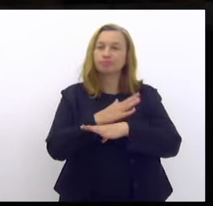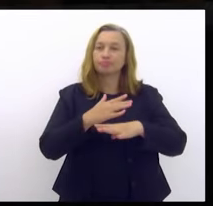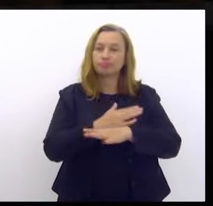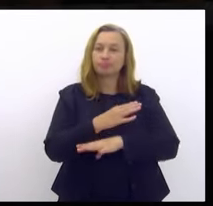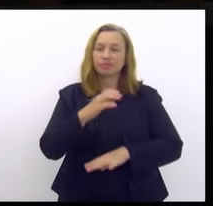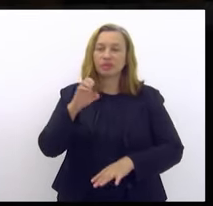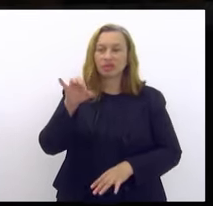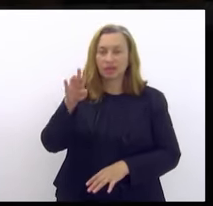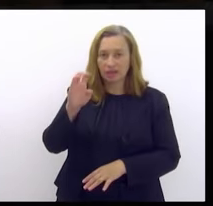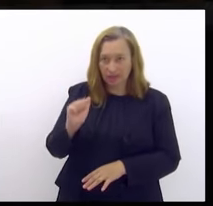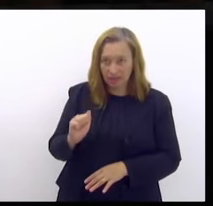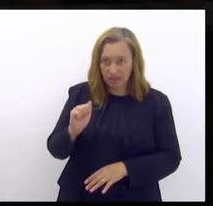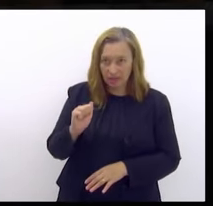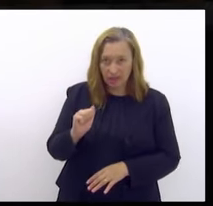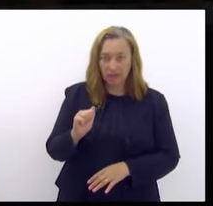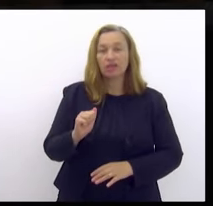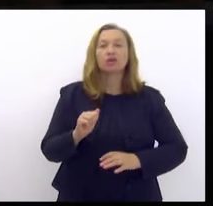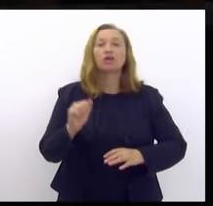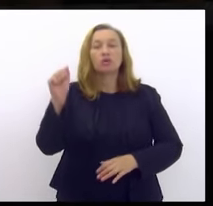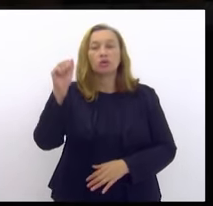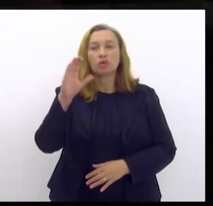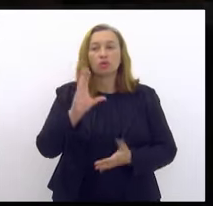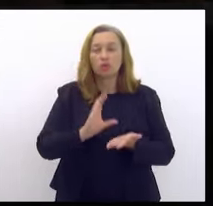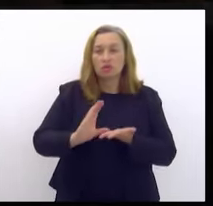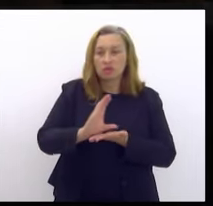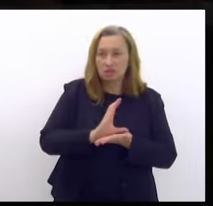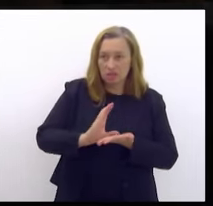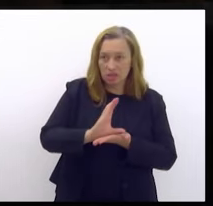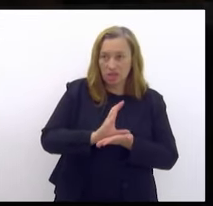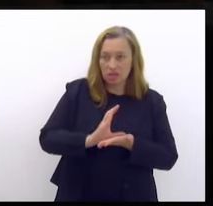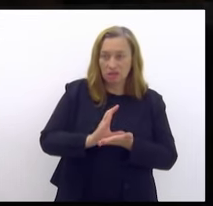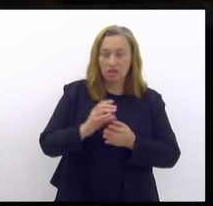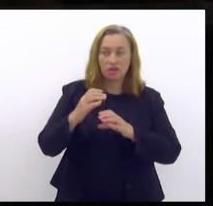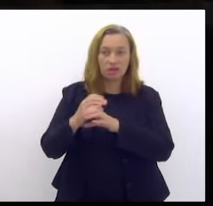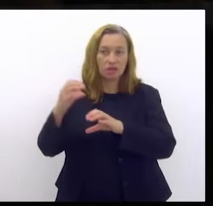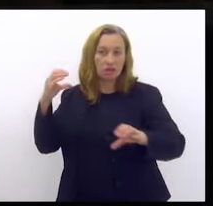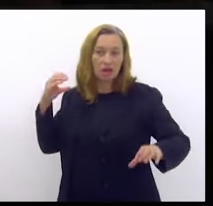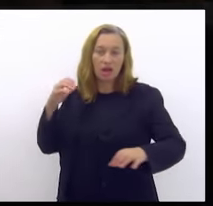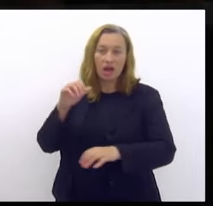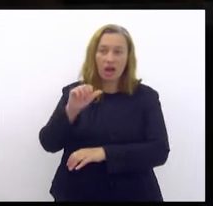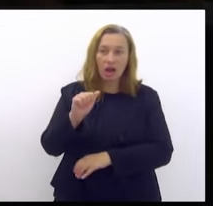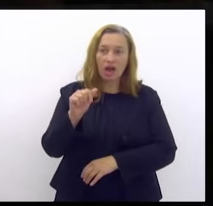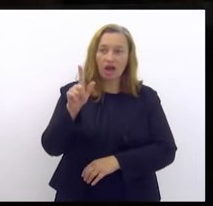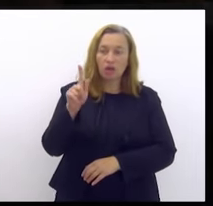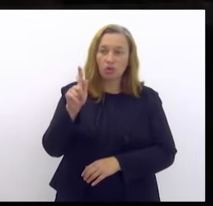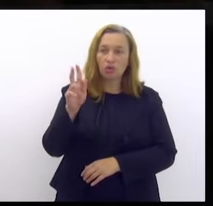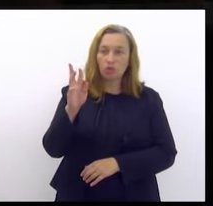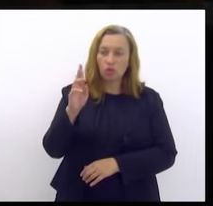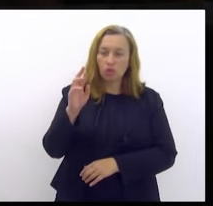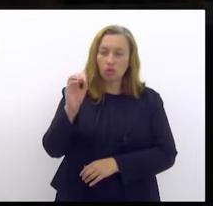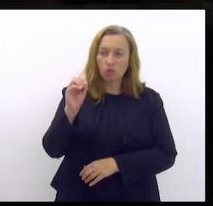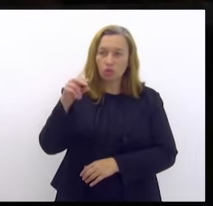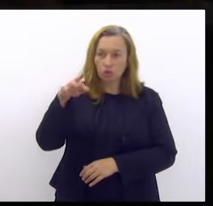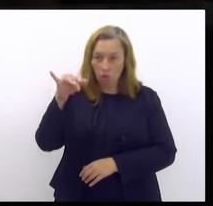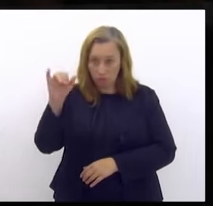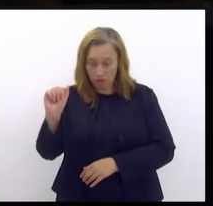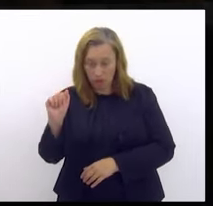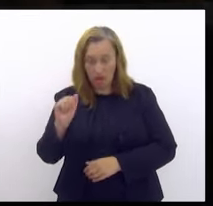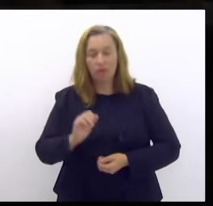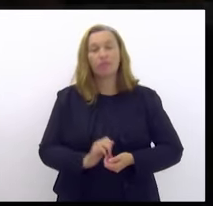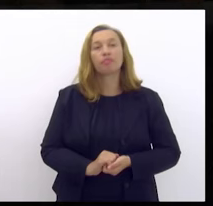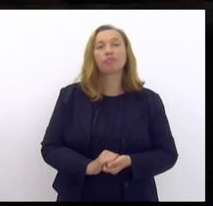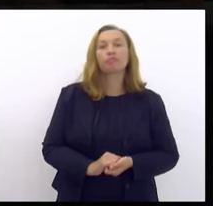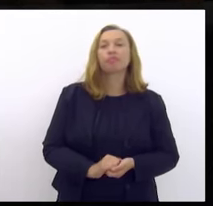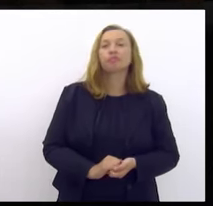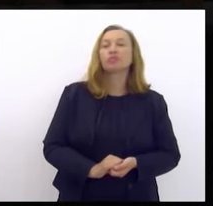Conselho Regional de Engenharia e Arquitetura, e, desculpe, de Engenharia e Agronomia, porque o CAU tem agora a sua própria,